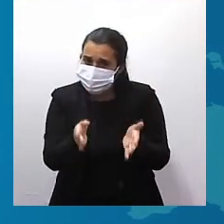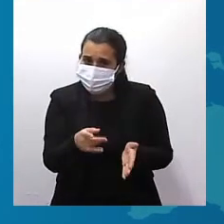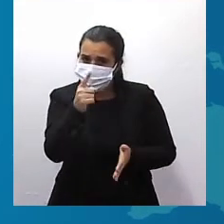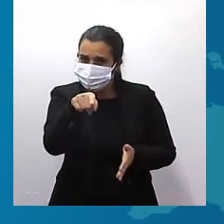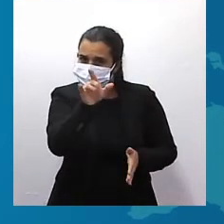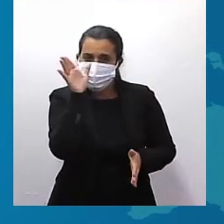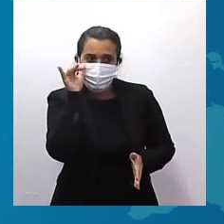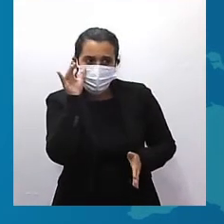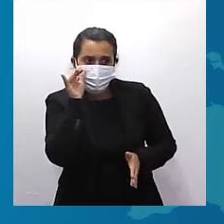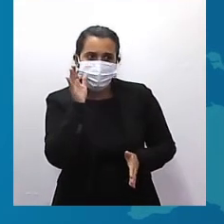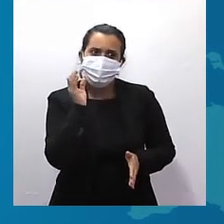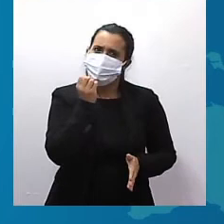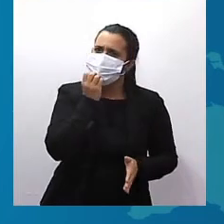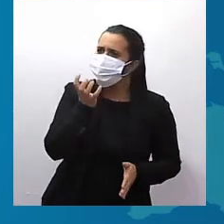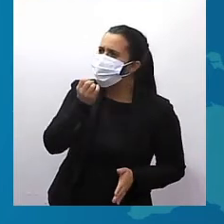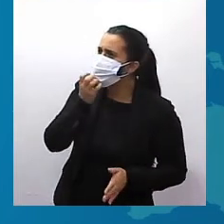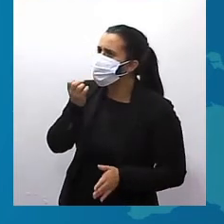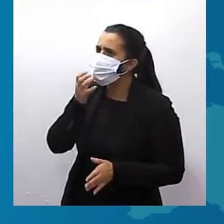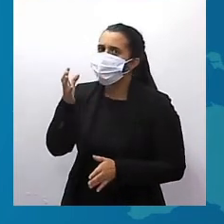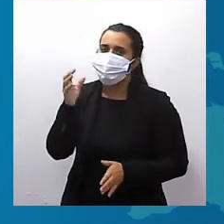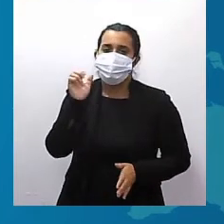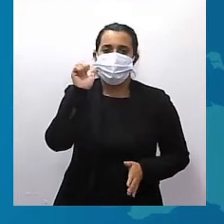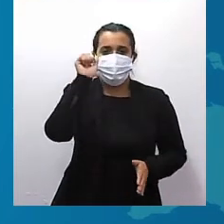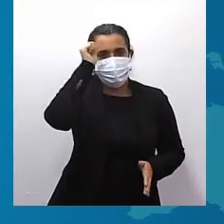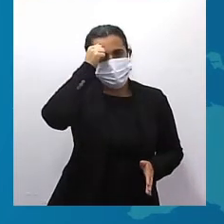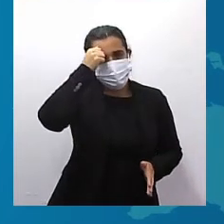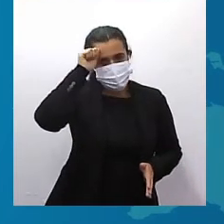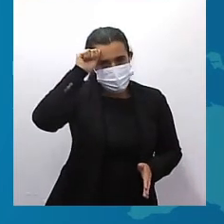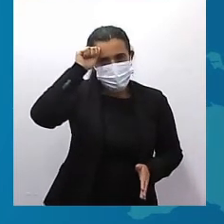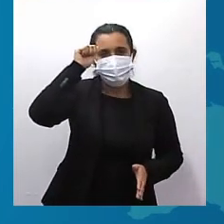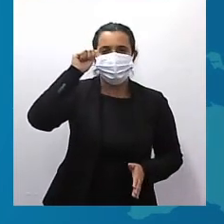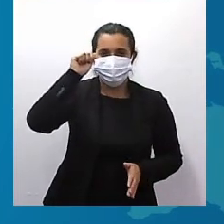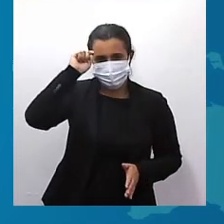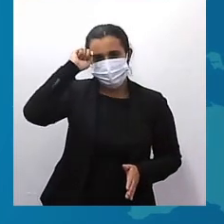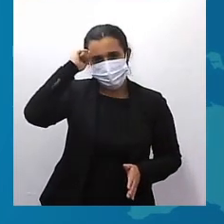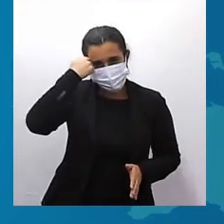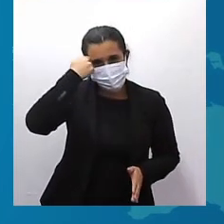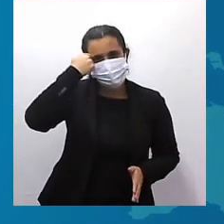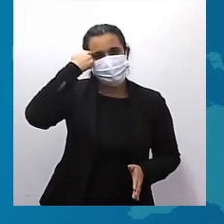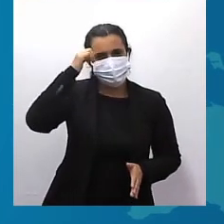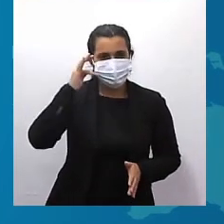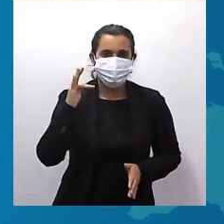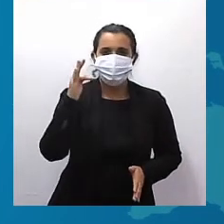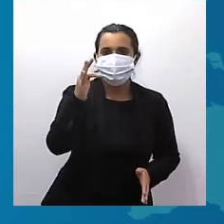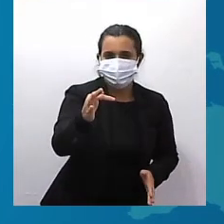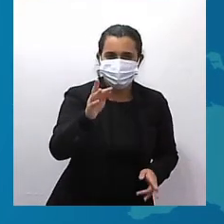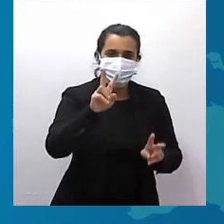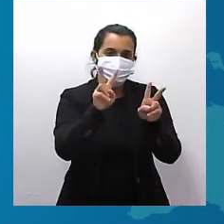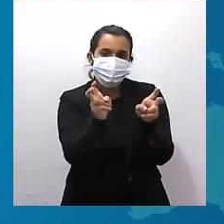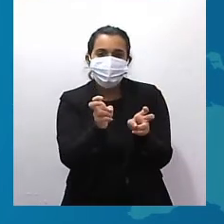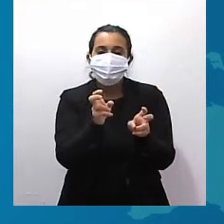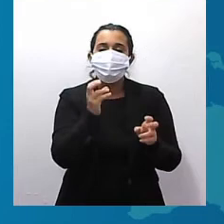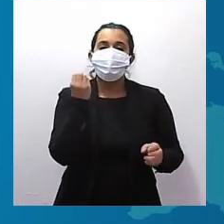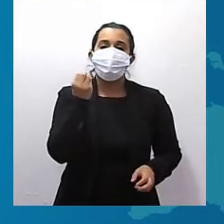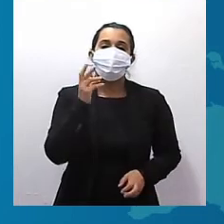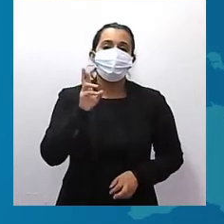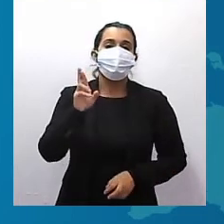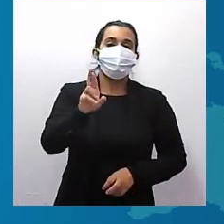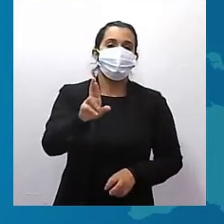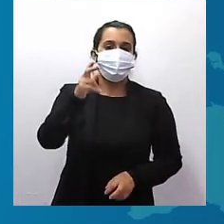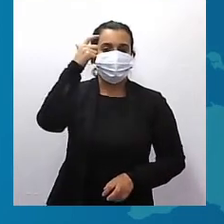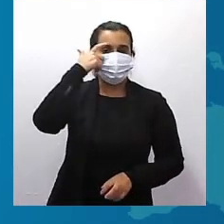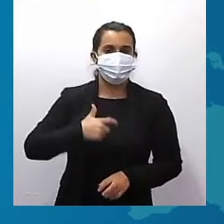legais sobre o afrofuturismo e também é uma oportunidade para a gente pensar a questão da representatividade